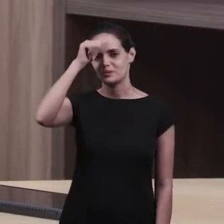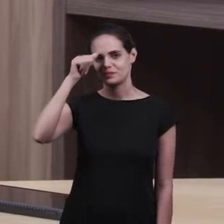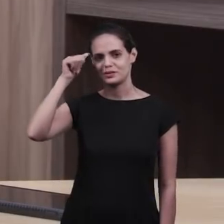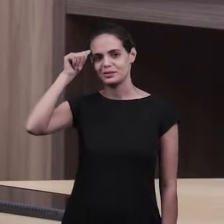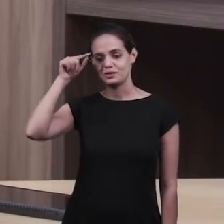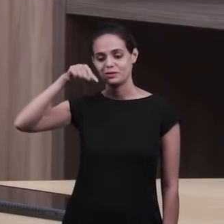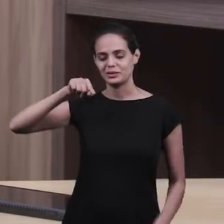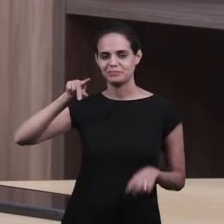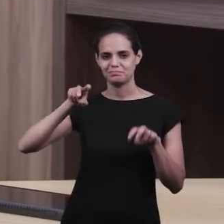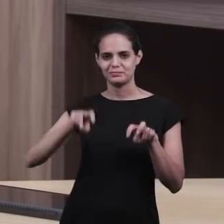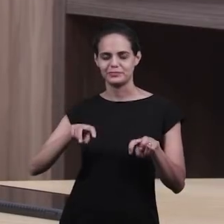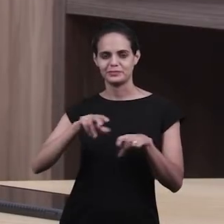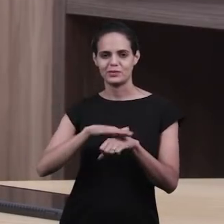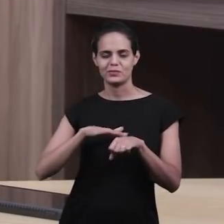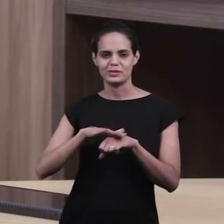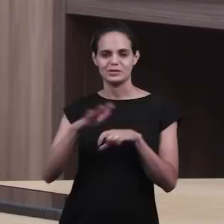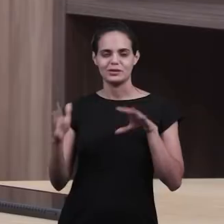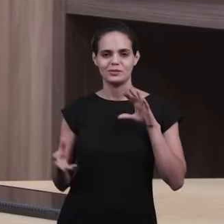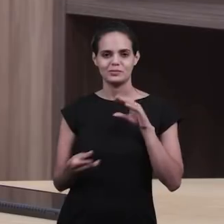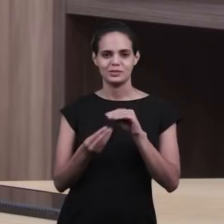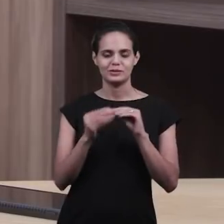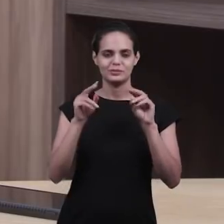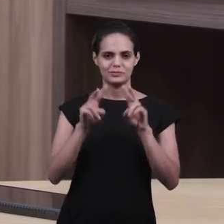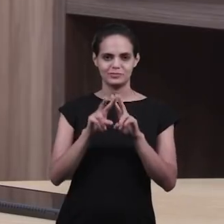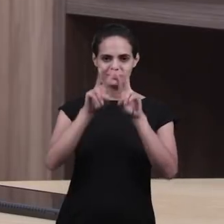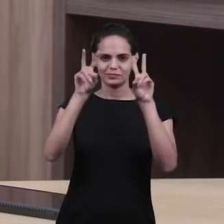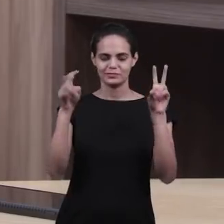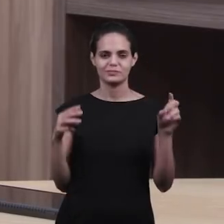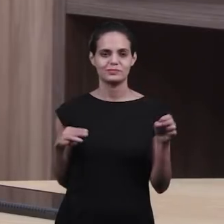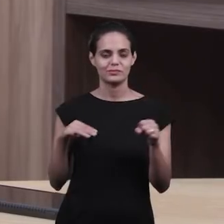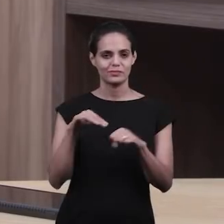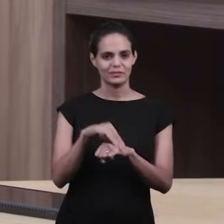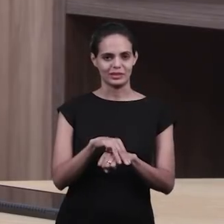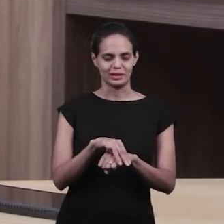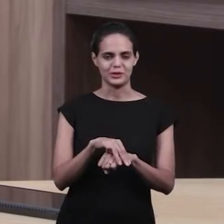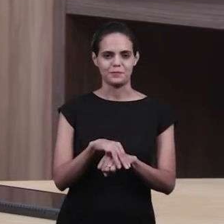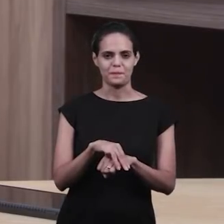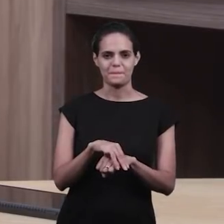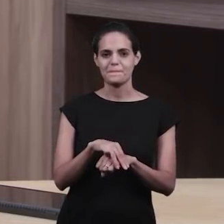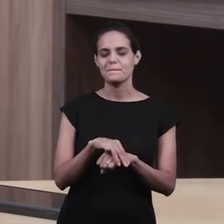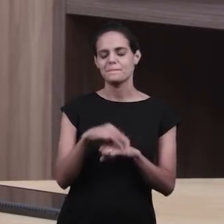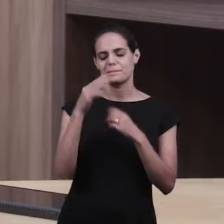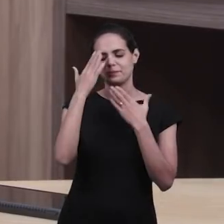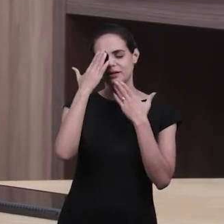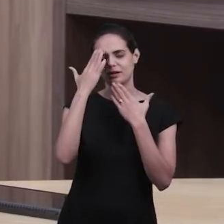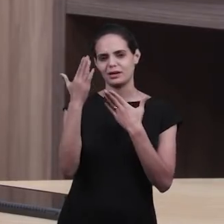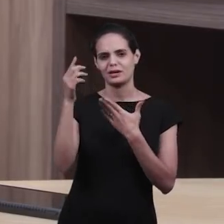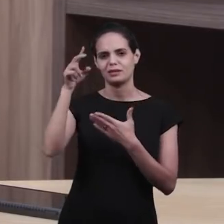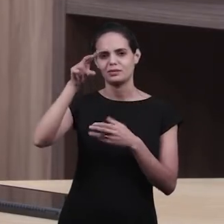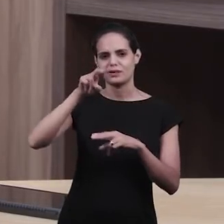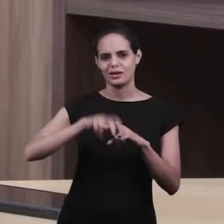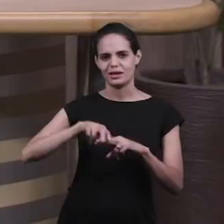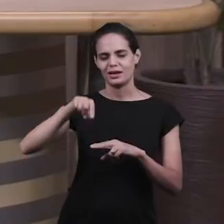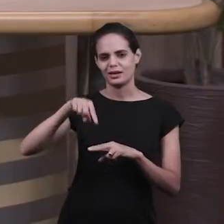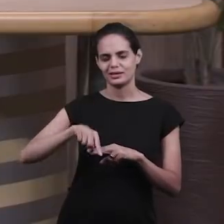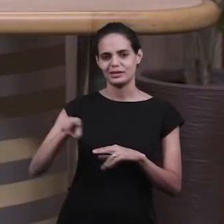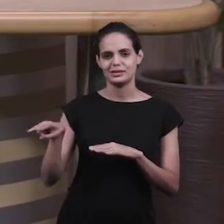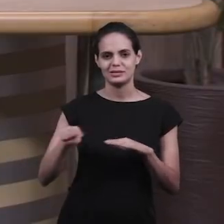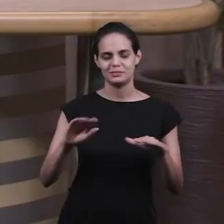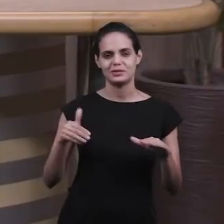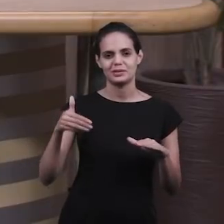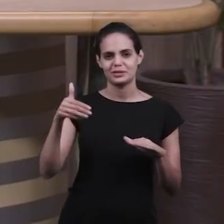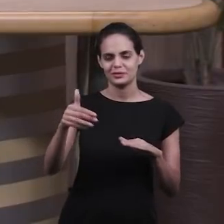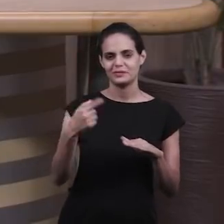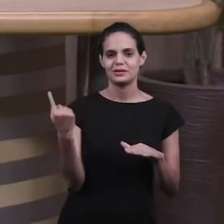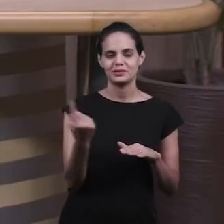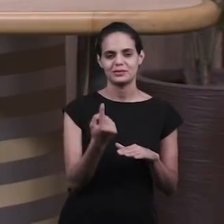e completando esse assunto sobre ministérios. Pastor Amadeu, muito obrigado pela sua presença. Semana que vem, se Deus quiser, vamos estar juntos mais